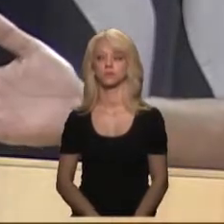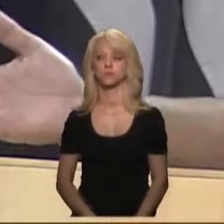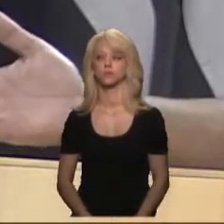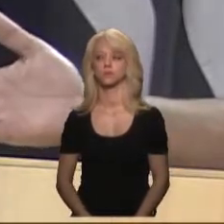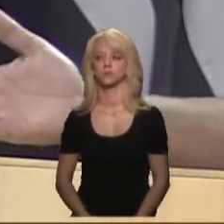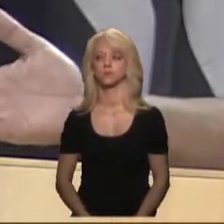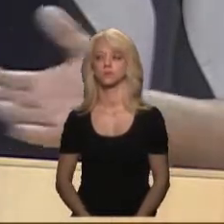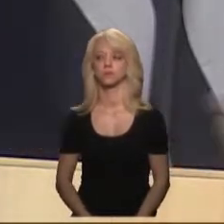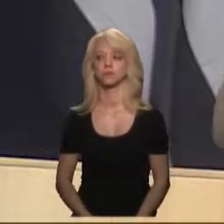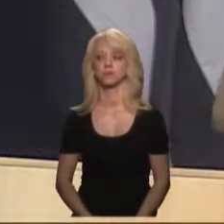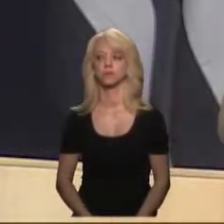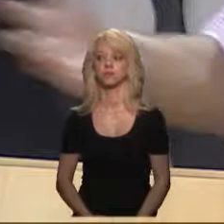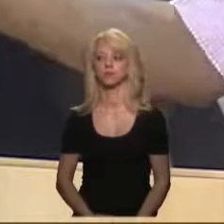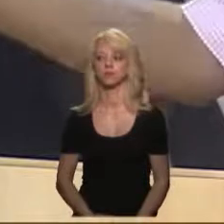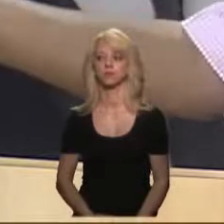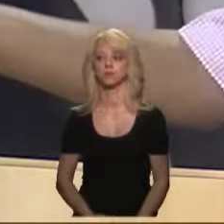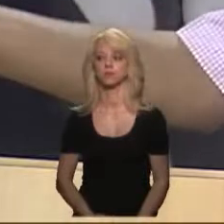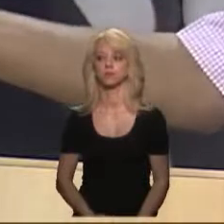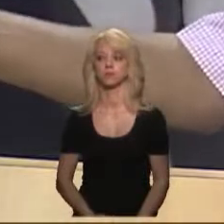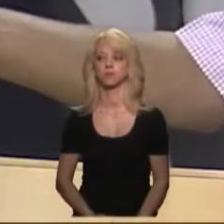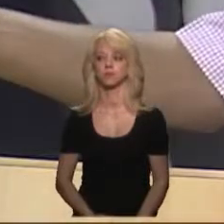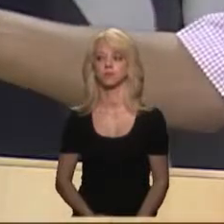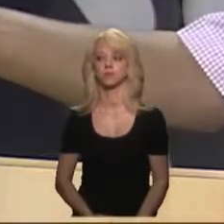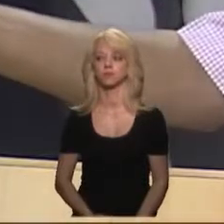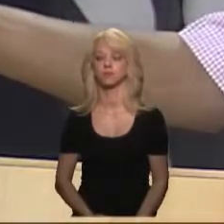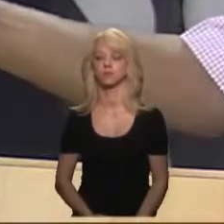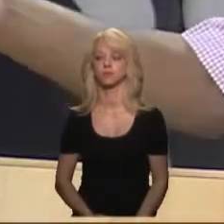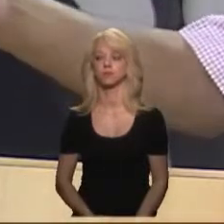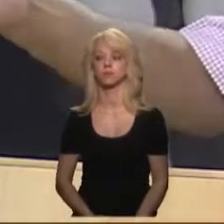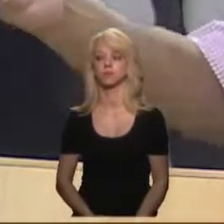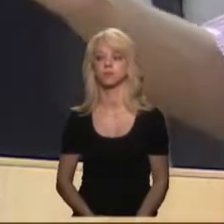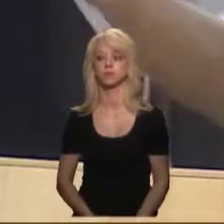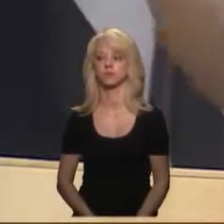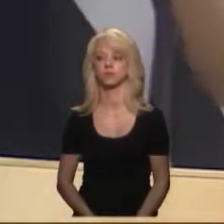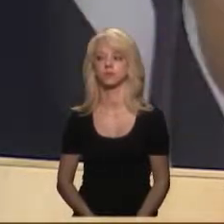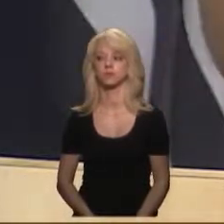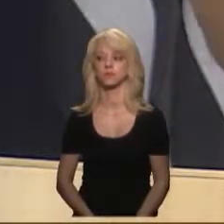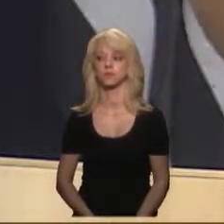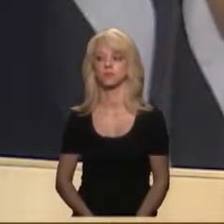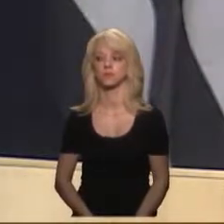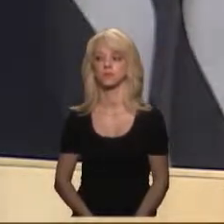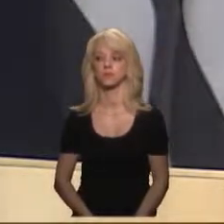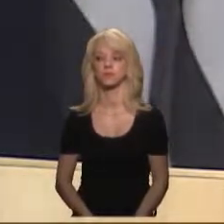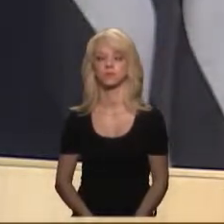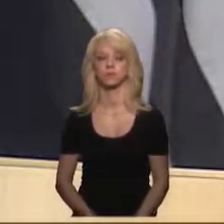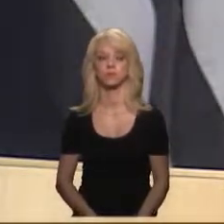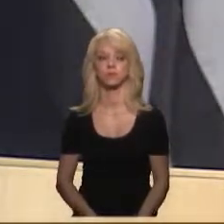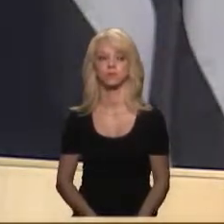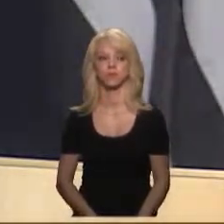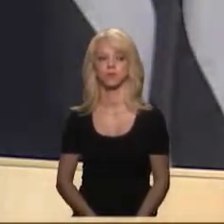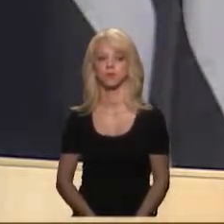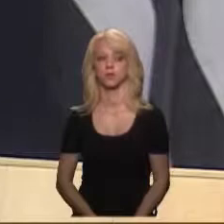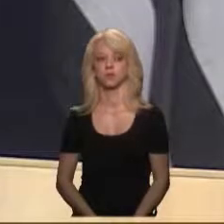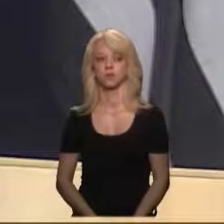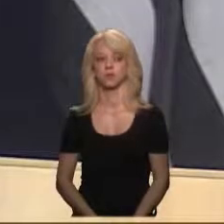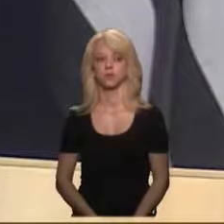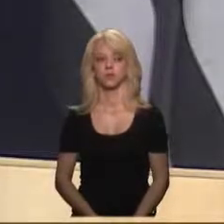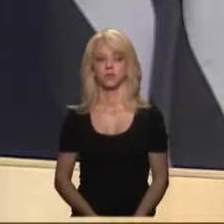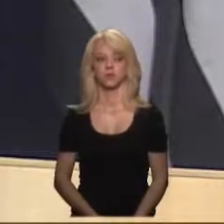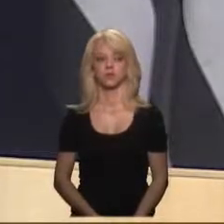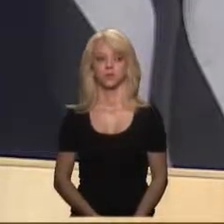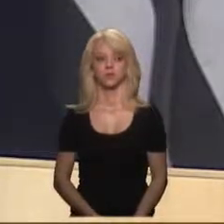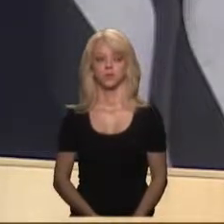extraordinária aí um dia para nós matar todos esses projetos que estão. Porque eu sempre digo, gente, projeto não é para se esconder atrás